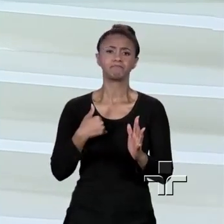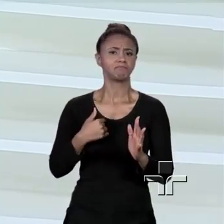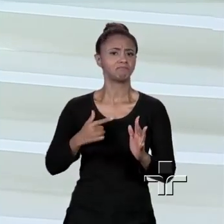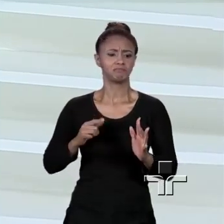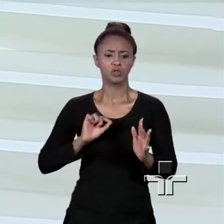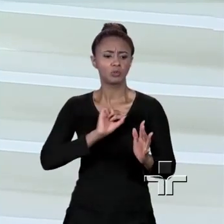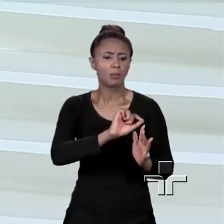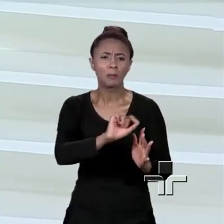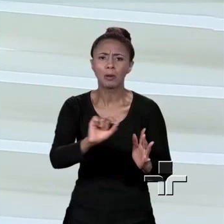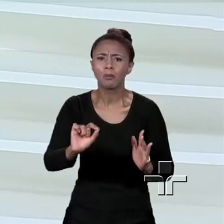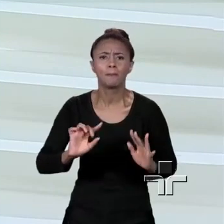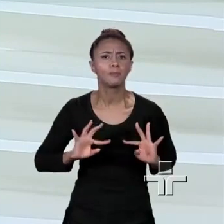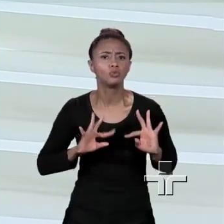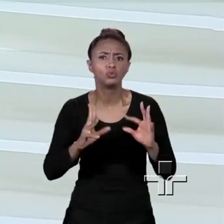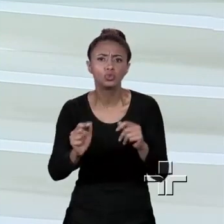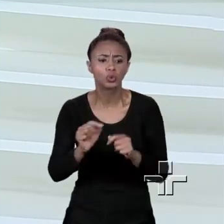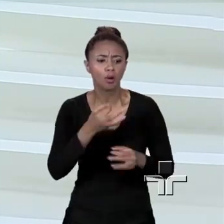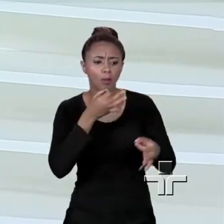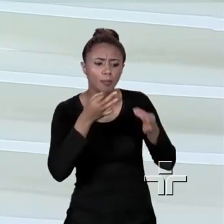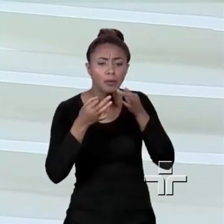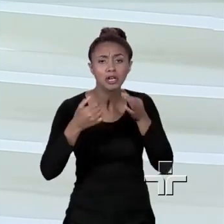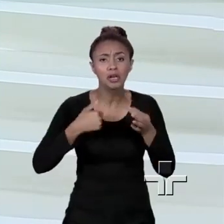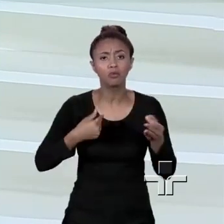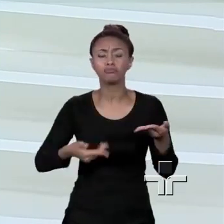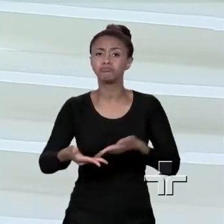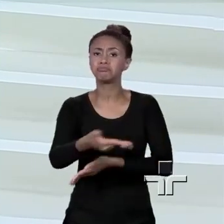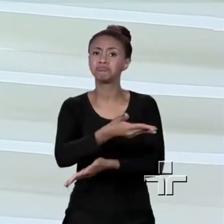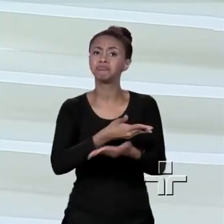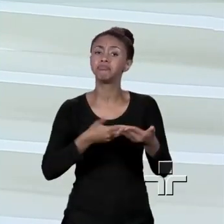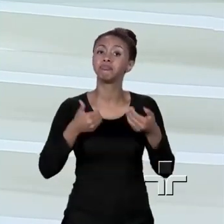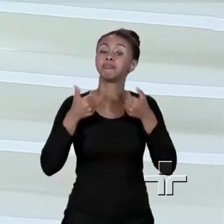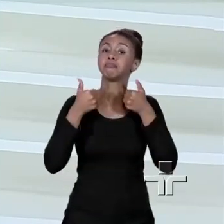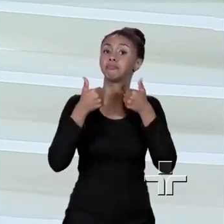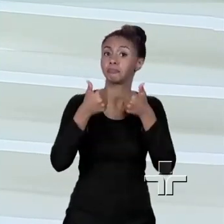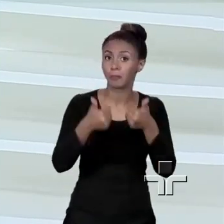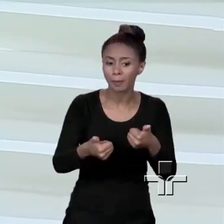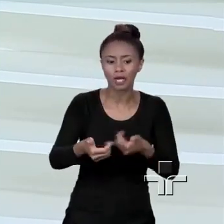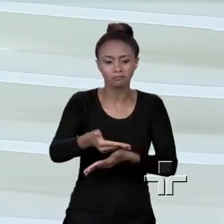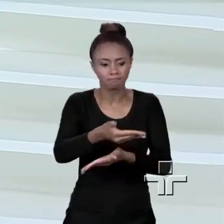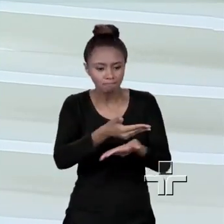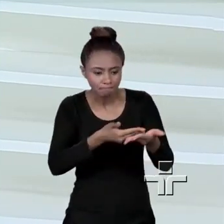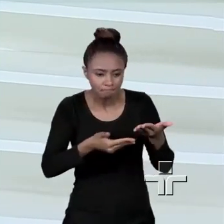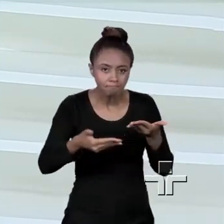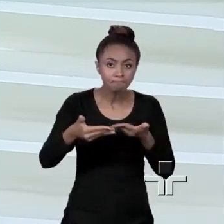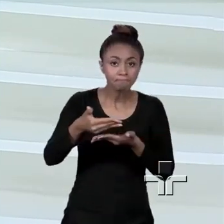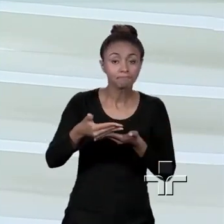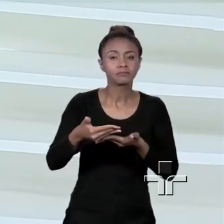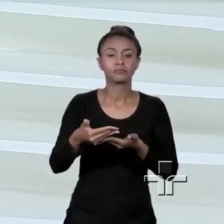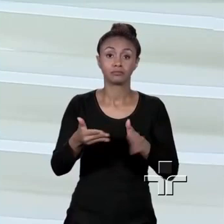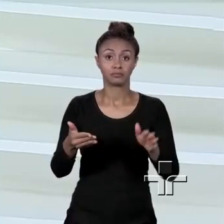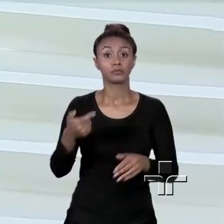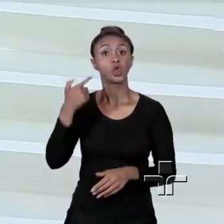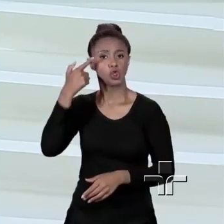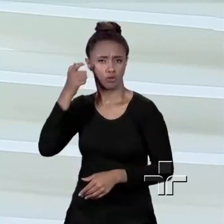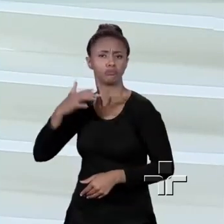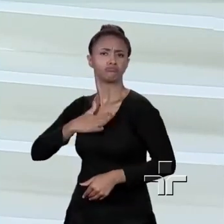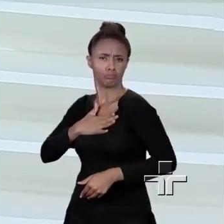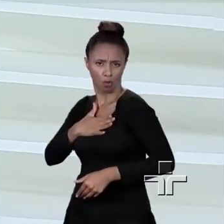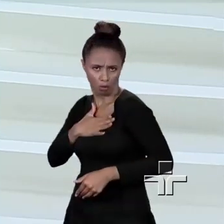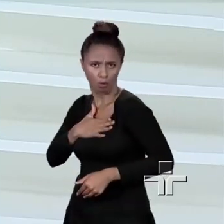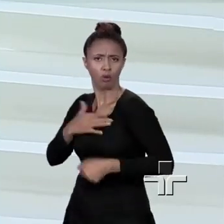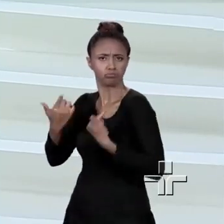entre todos esses. Agora, eu gosto do João Dória, gosto do